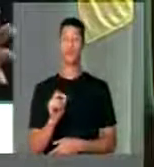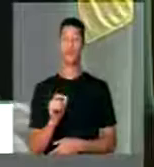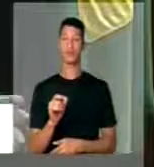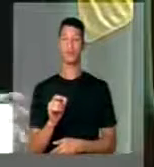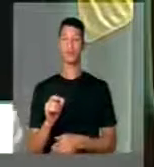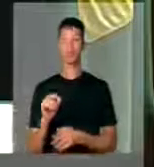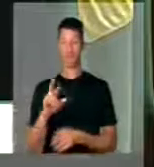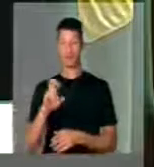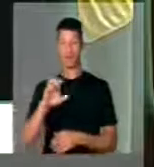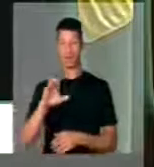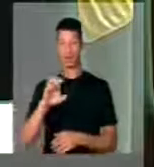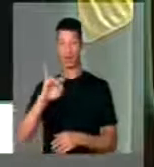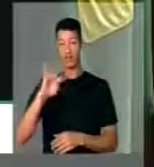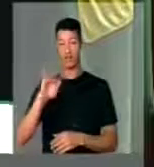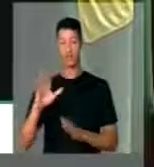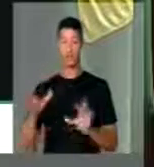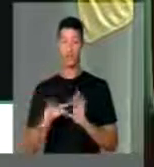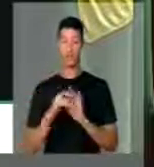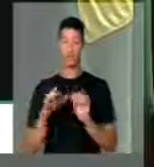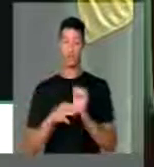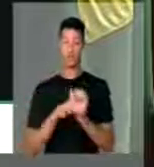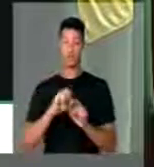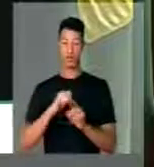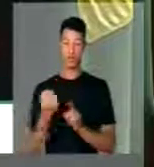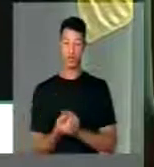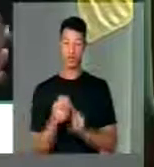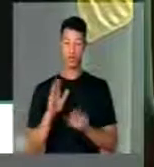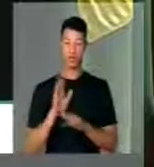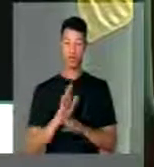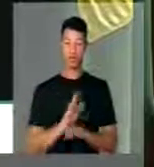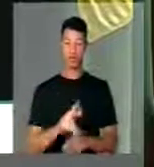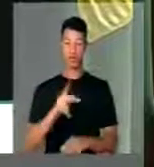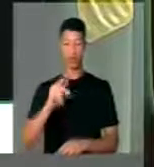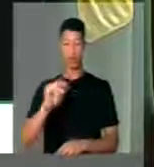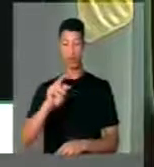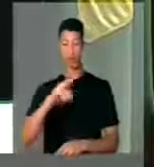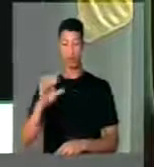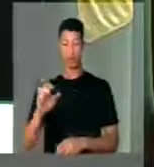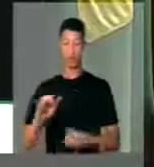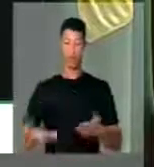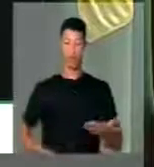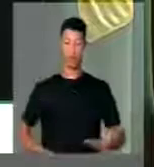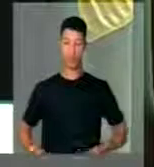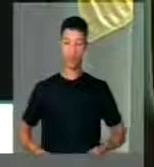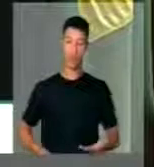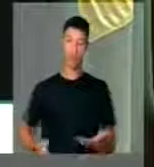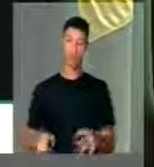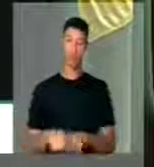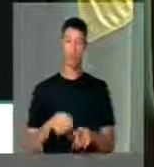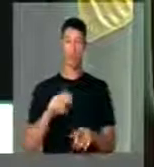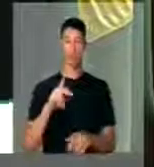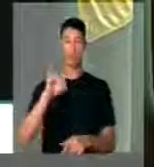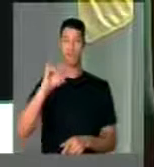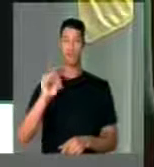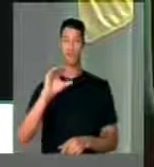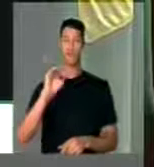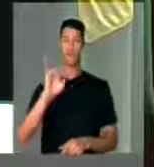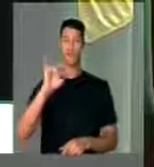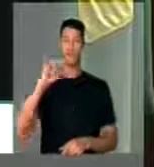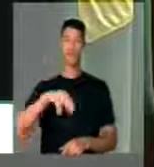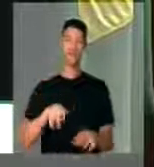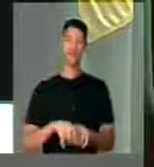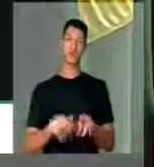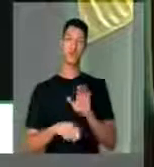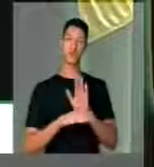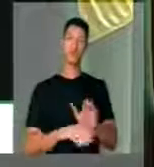as receitas que compõem a Seguridade Social, a contribuição de patrões e empregados, a receita do PIS/COFINS,